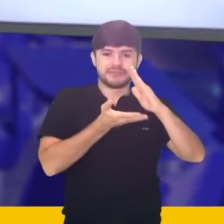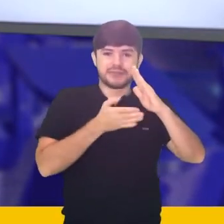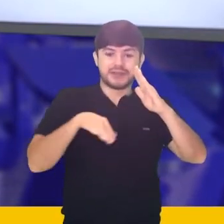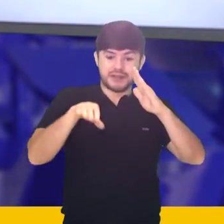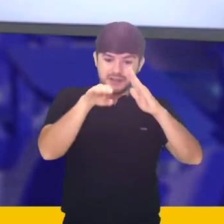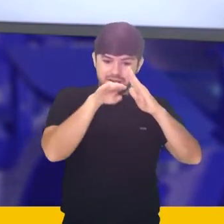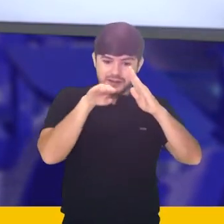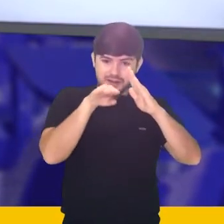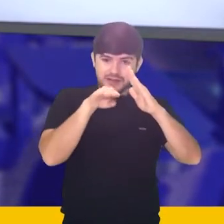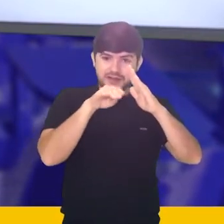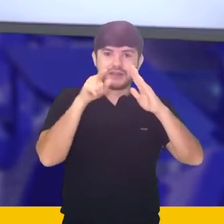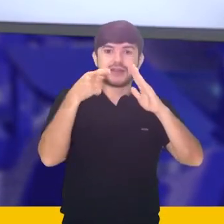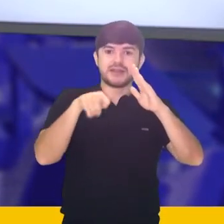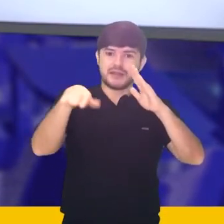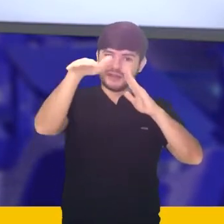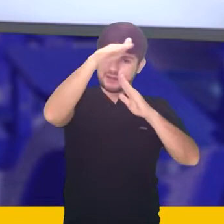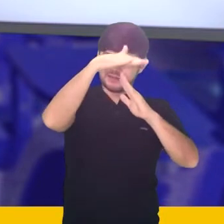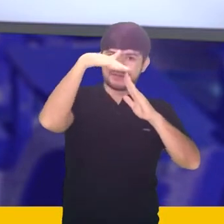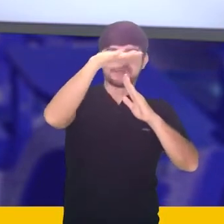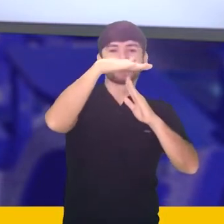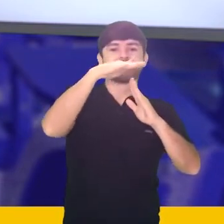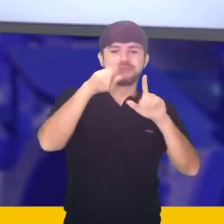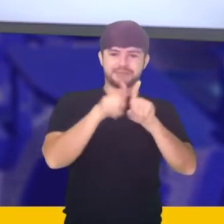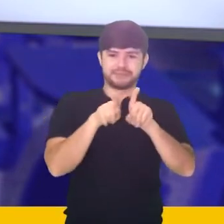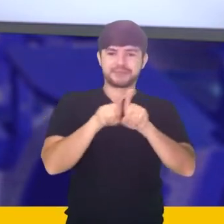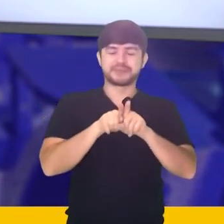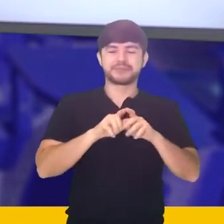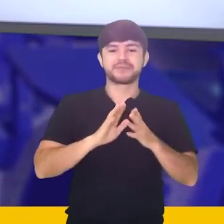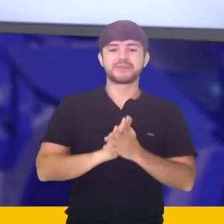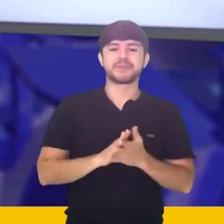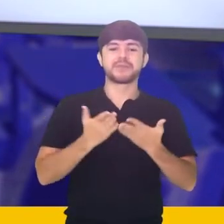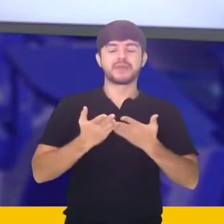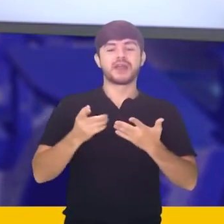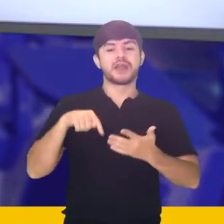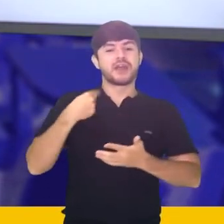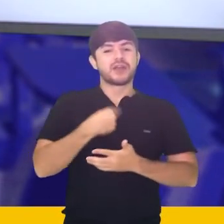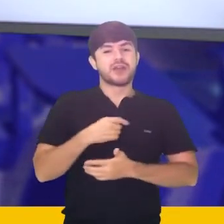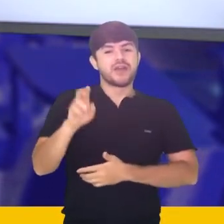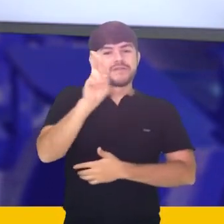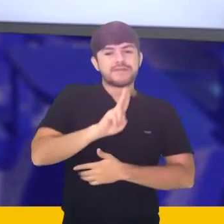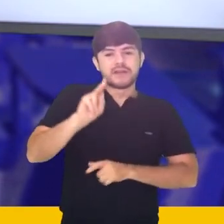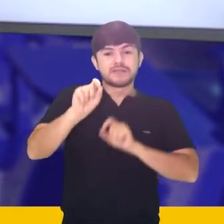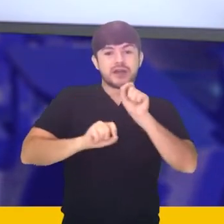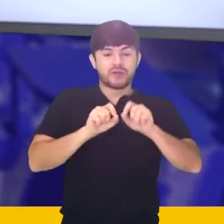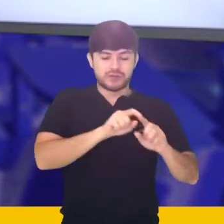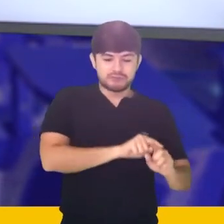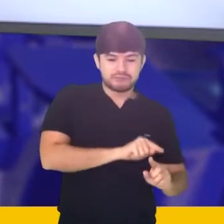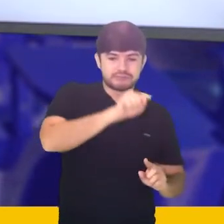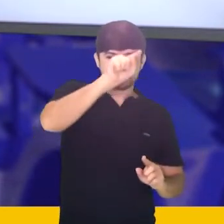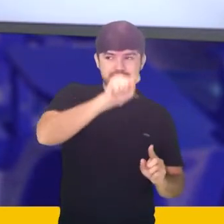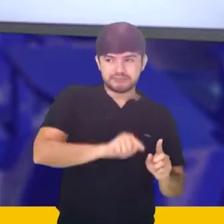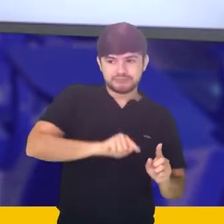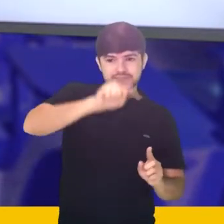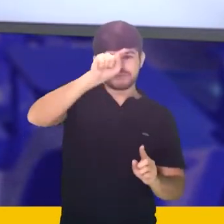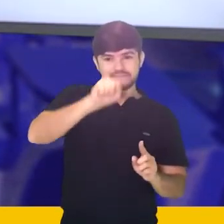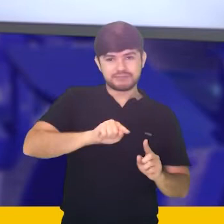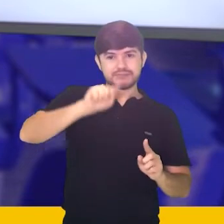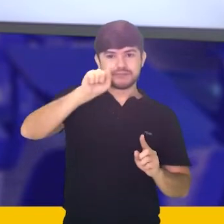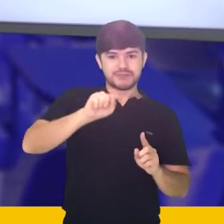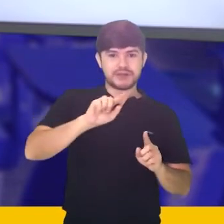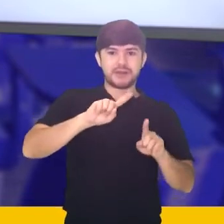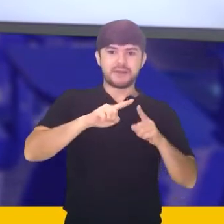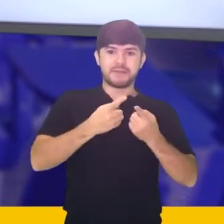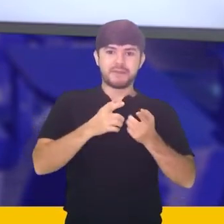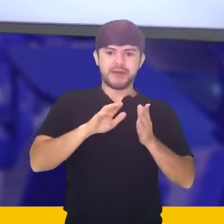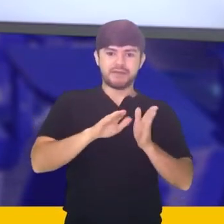um corpo e tem um topo, tá bom? A gente está usando aqui gráfico de barras na